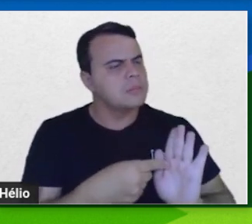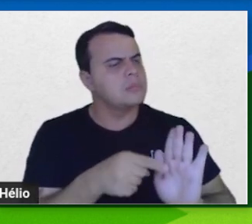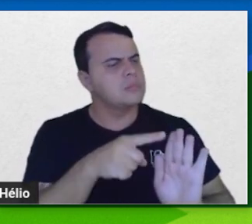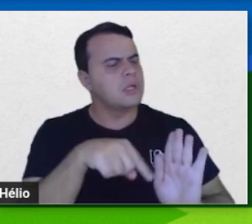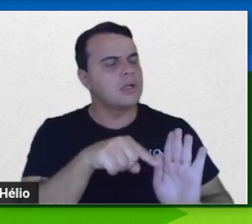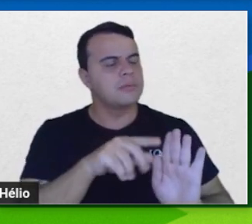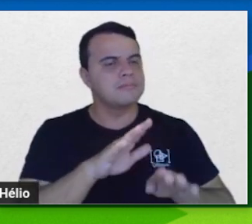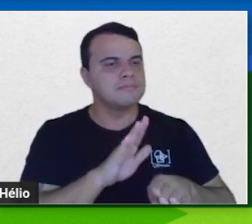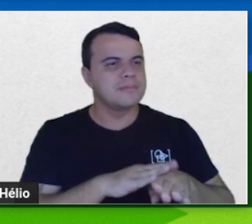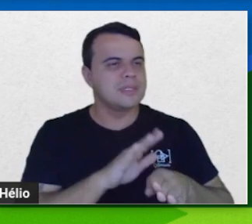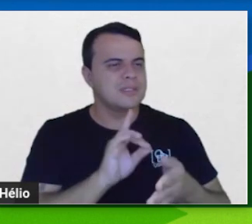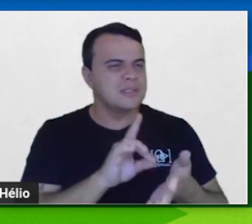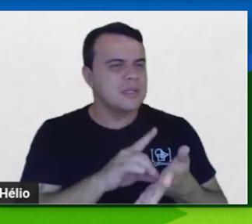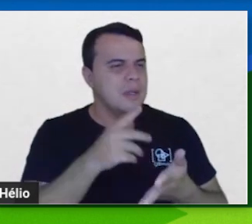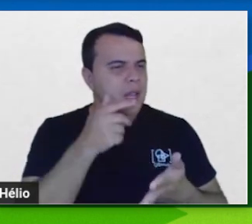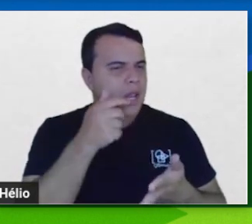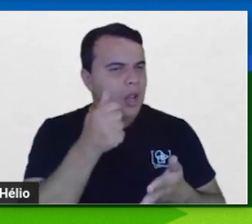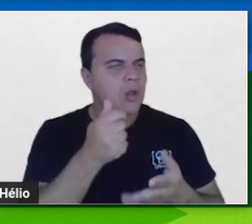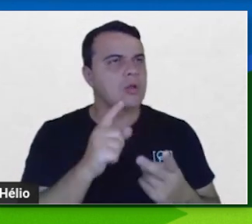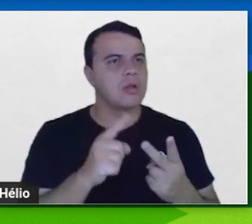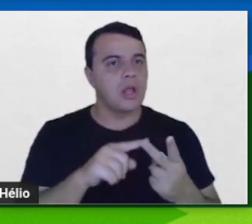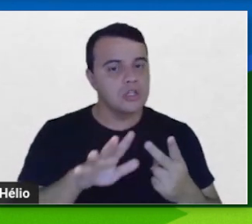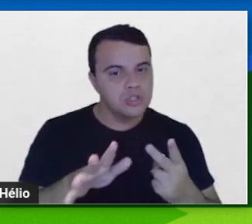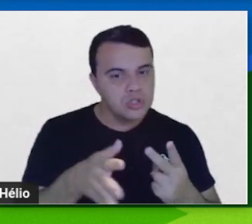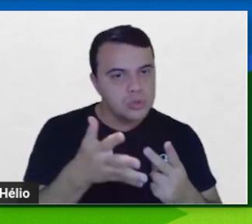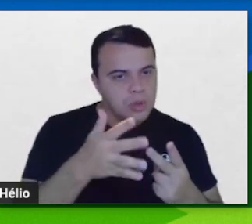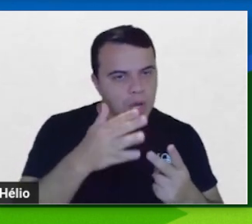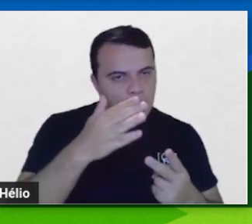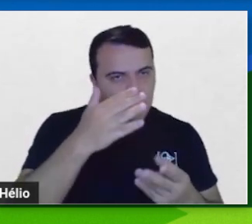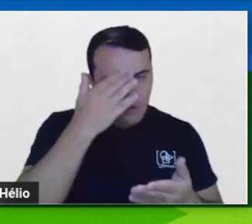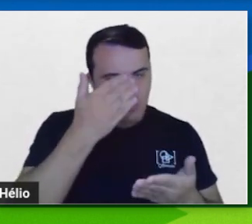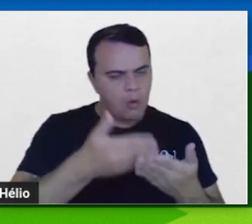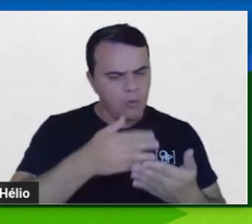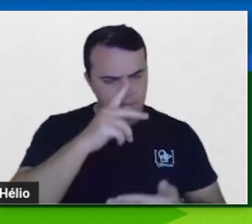mais efetiva, estimular a autoconfiança.